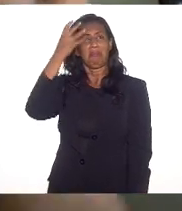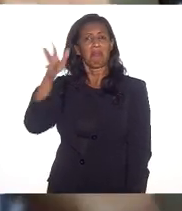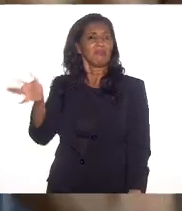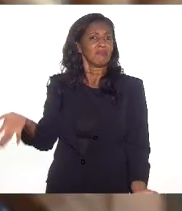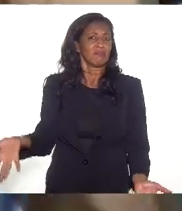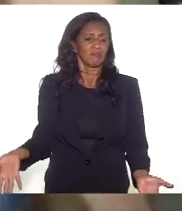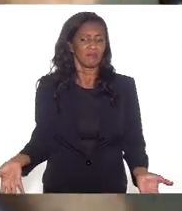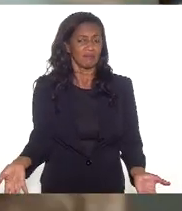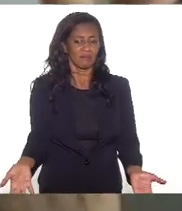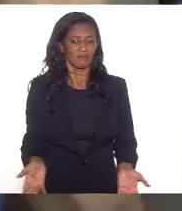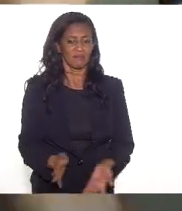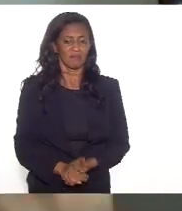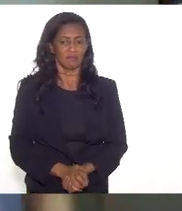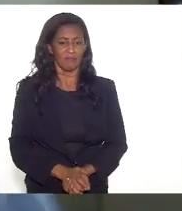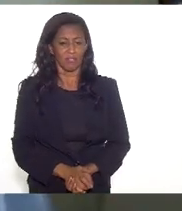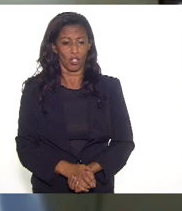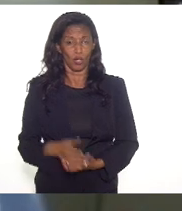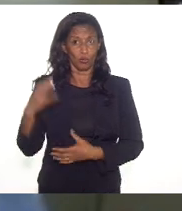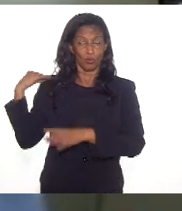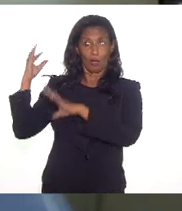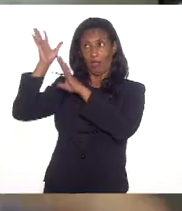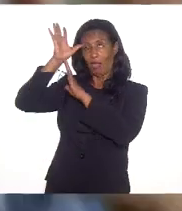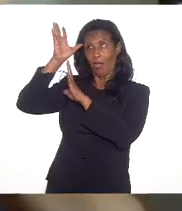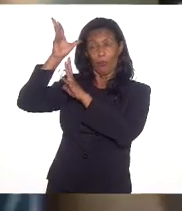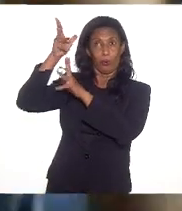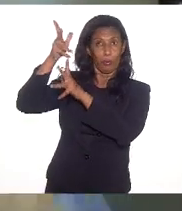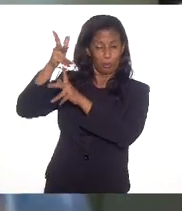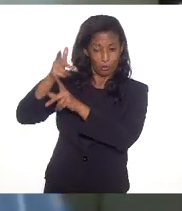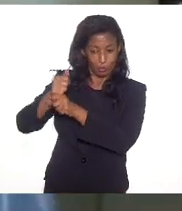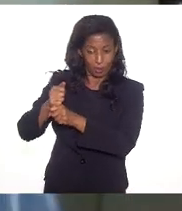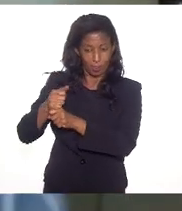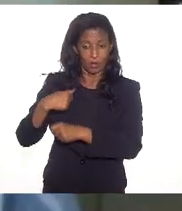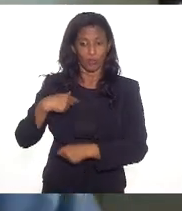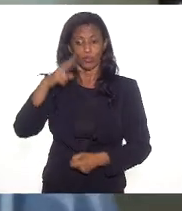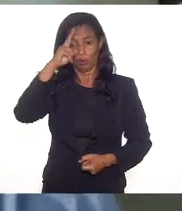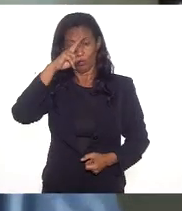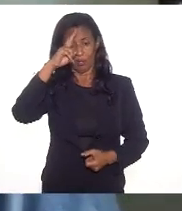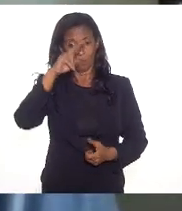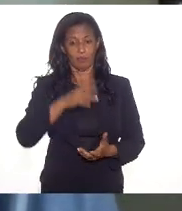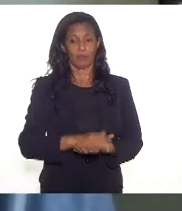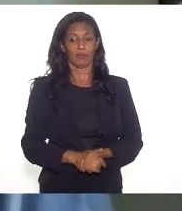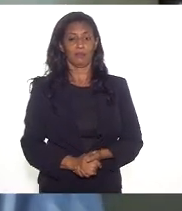só puxando aqui na minha memória as figuras que já passaram.